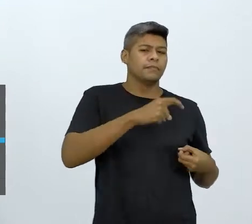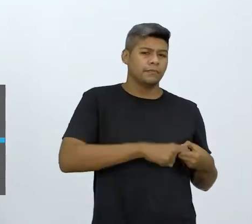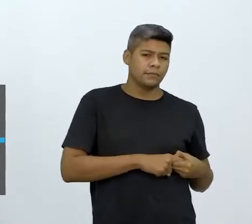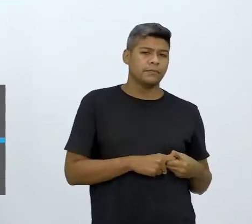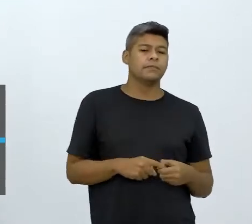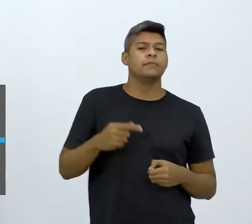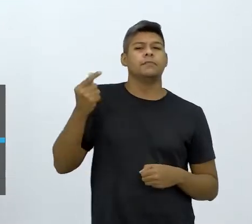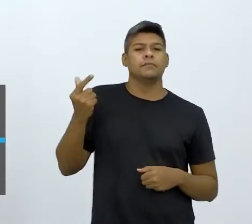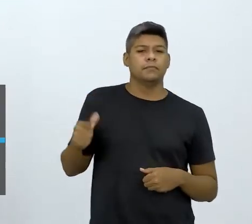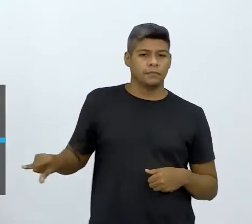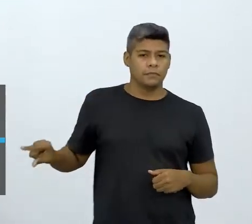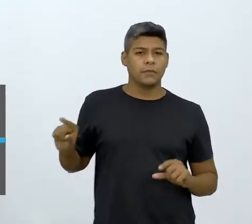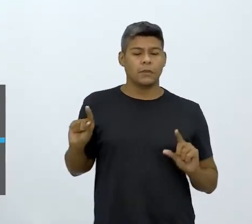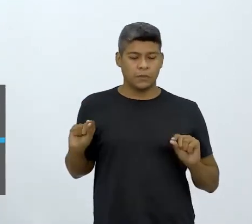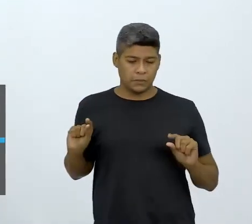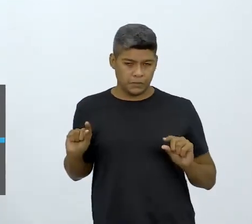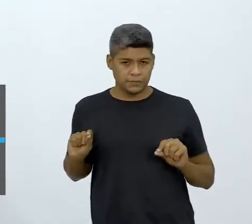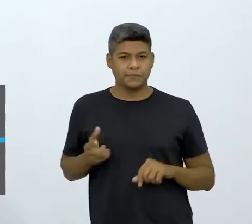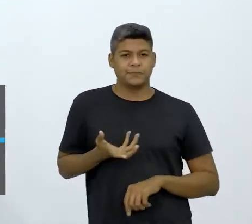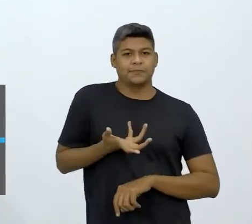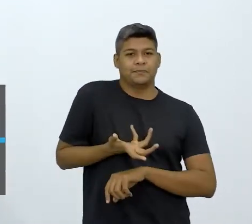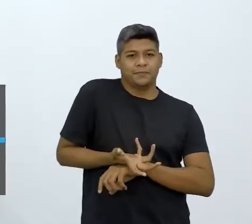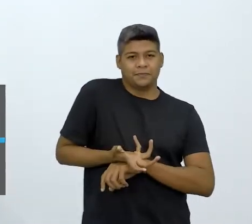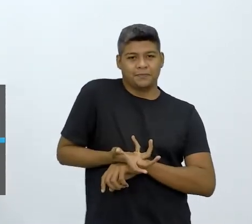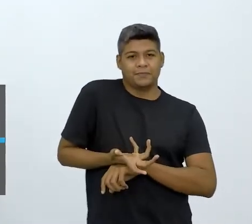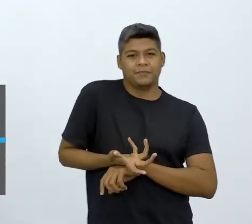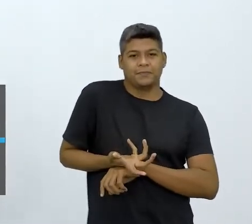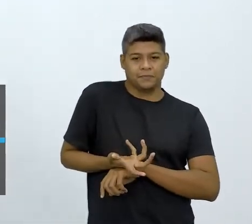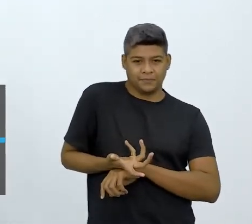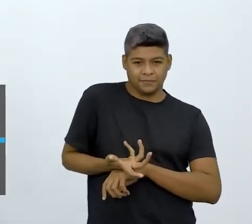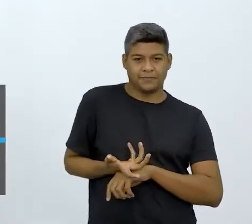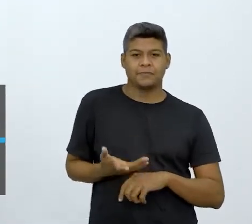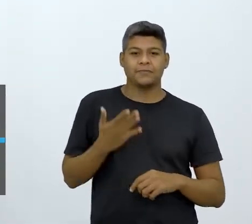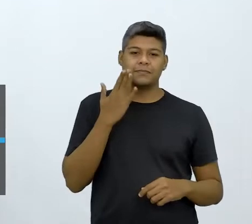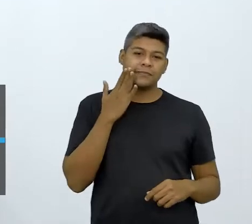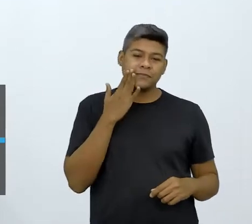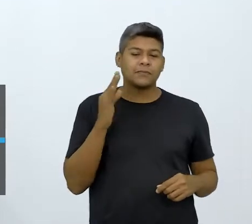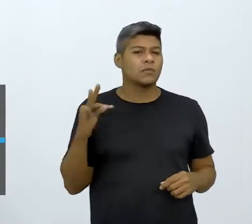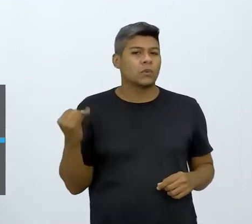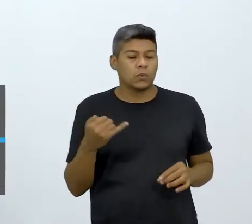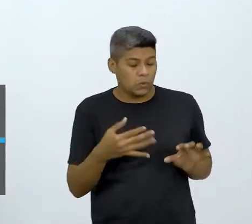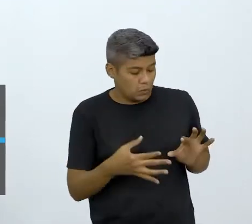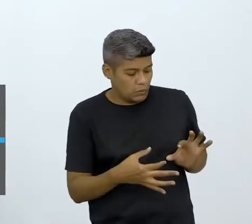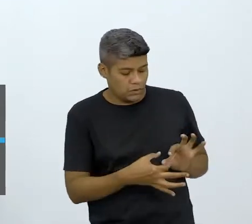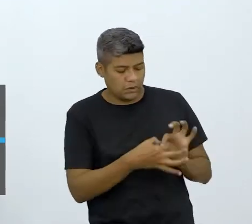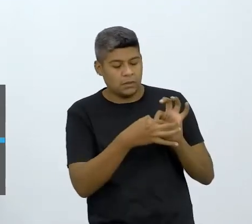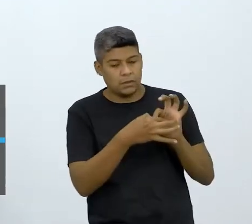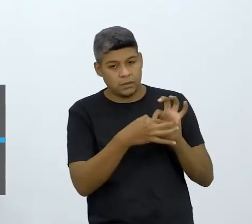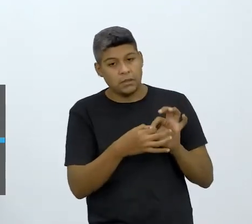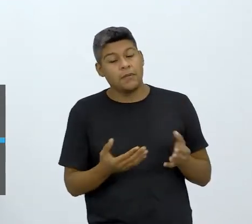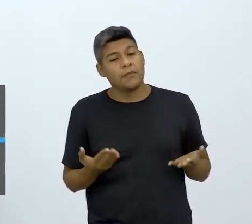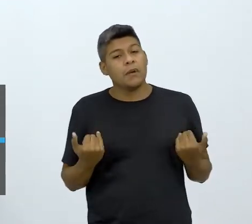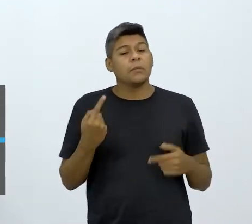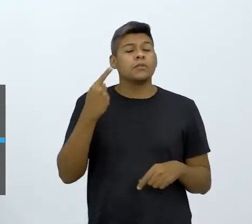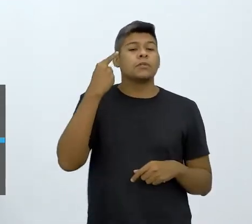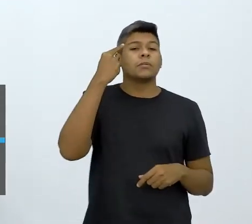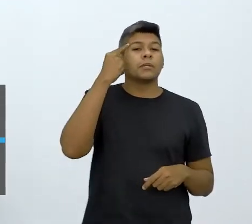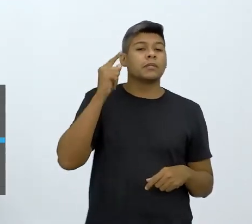nessa unidade curricular, no mundo tudo está interligado, e vamos